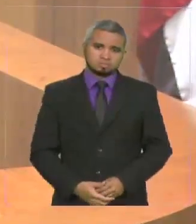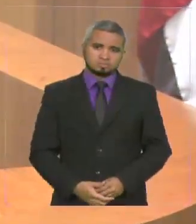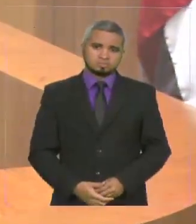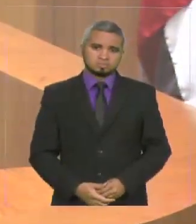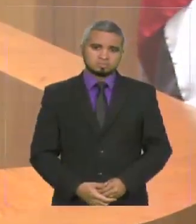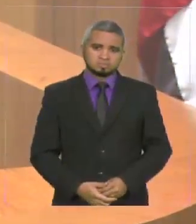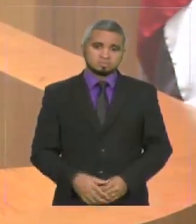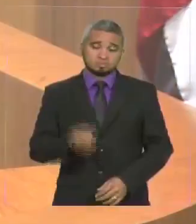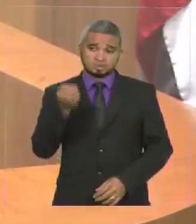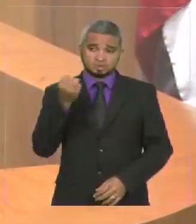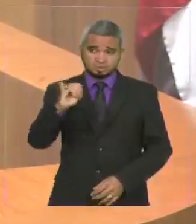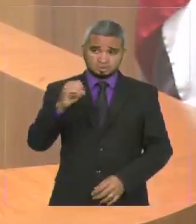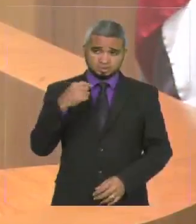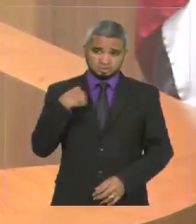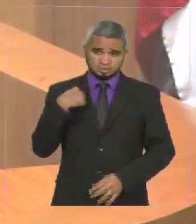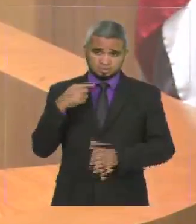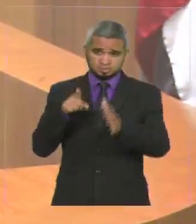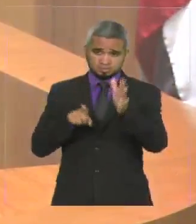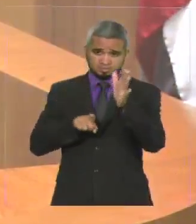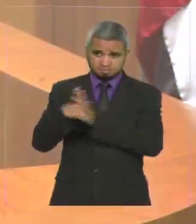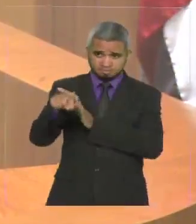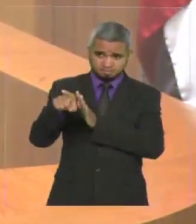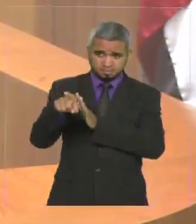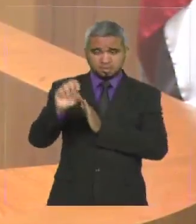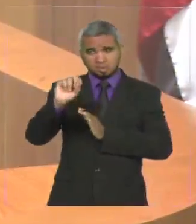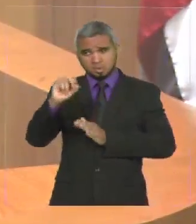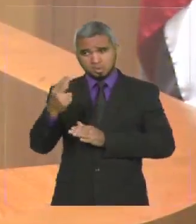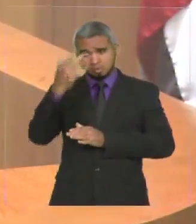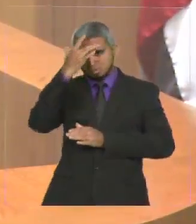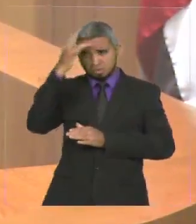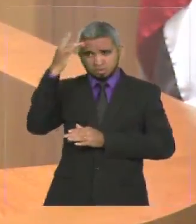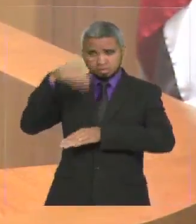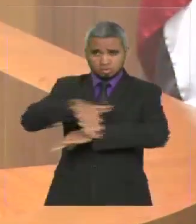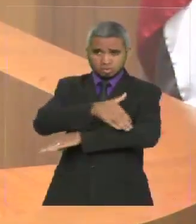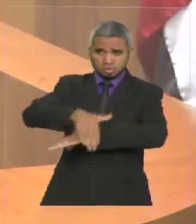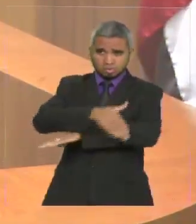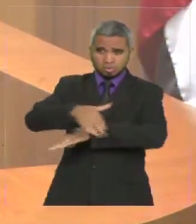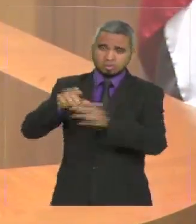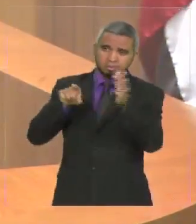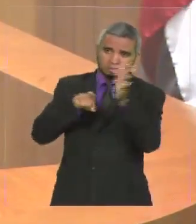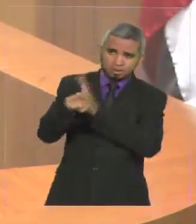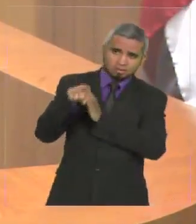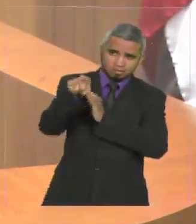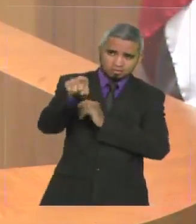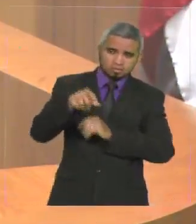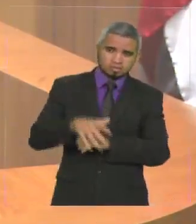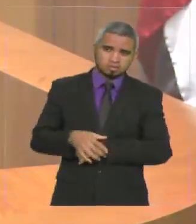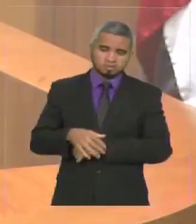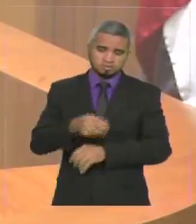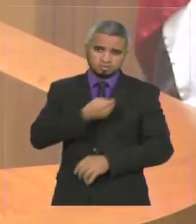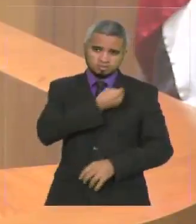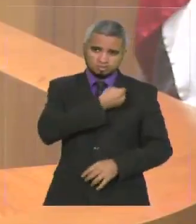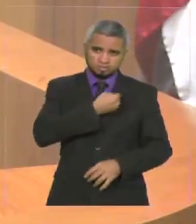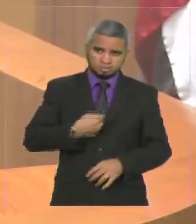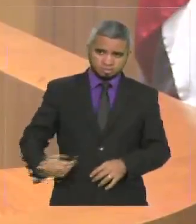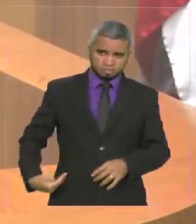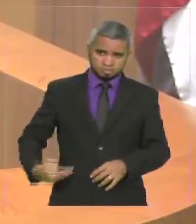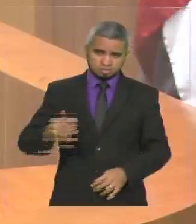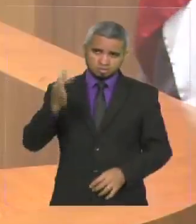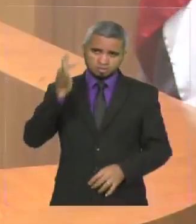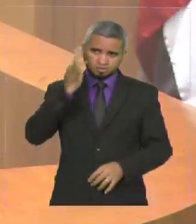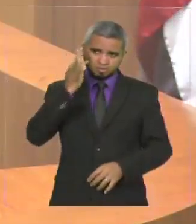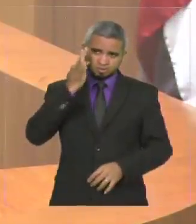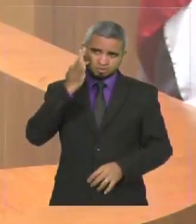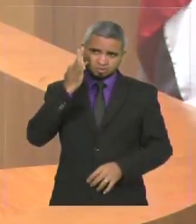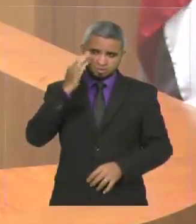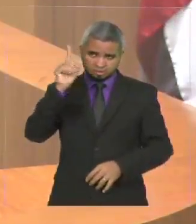Se eu perguntar a Vossa Excelência, ou se qualquer cidadão na rua perguntar a Vossa Excelência, se o governo Flávio Dino